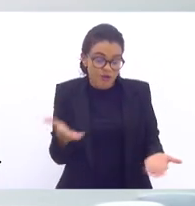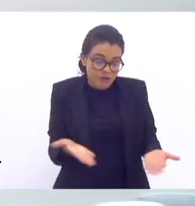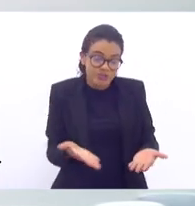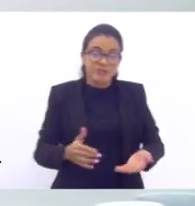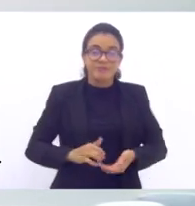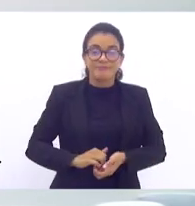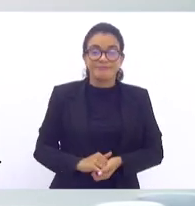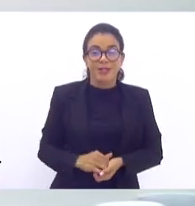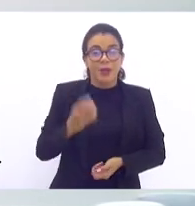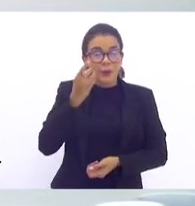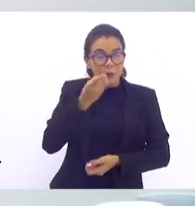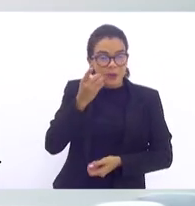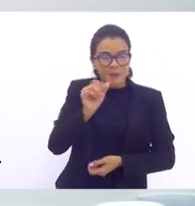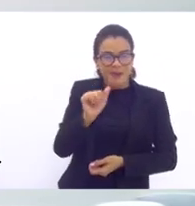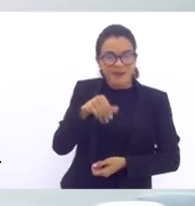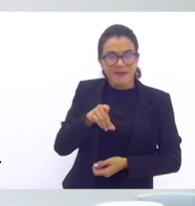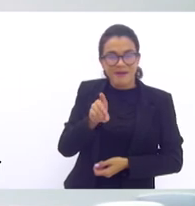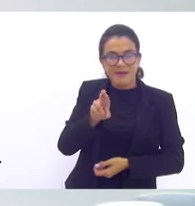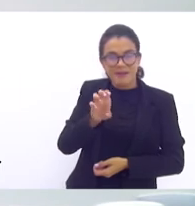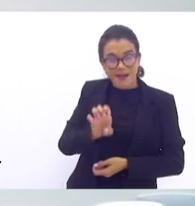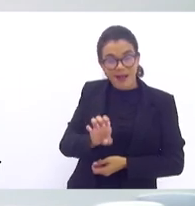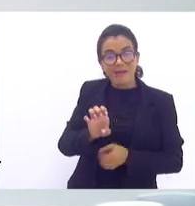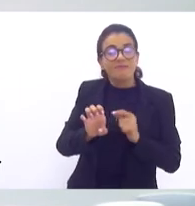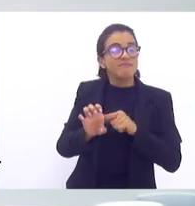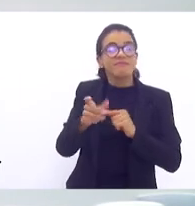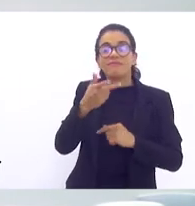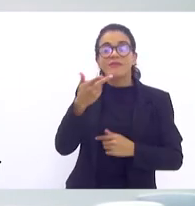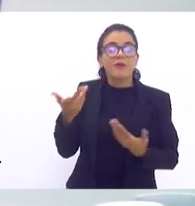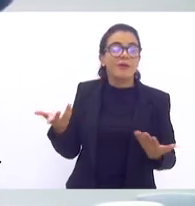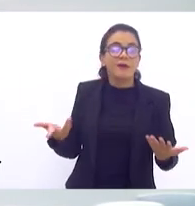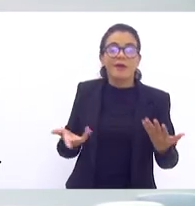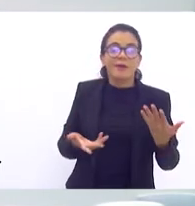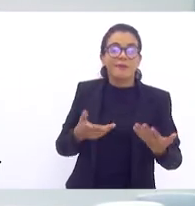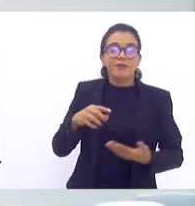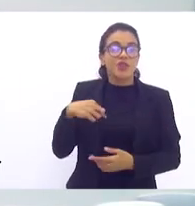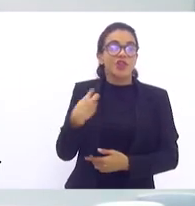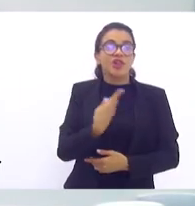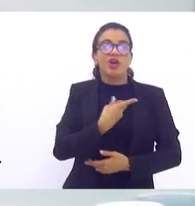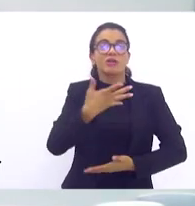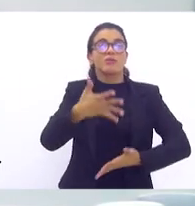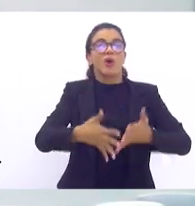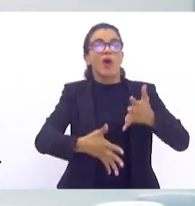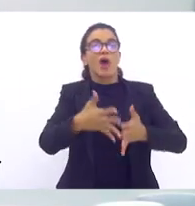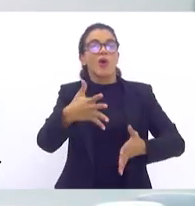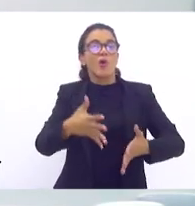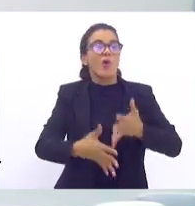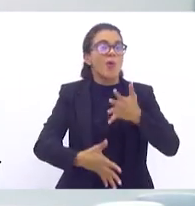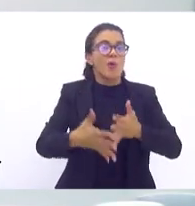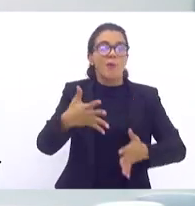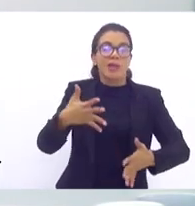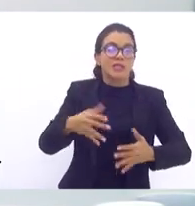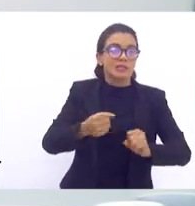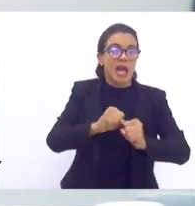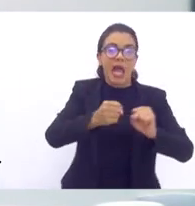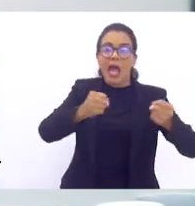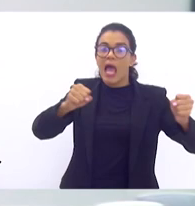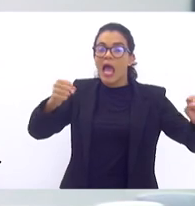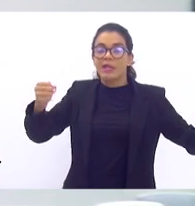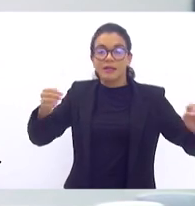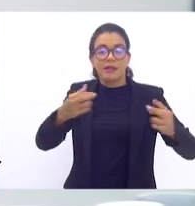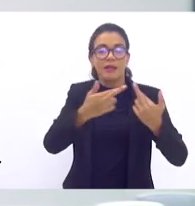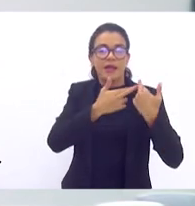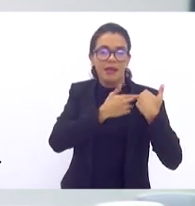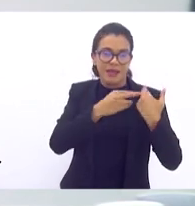e o deputado André tava falando aqui que eu nós estamos numa complexidade gigantesca e a responsabilidade